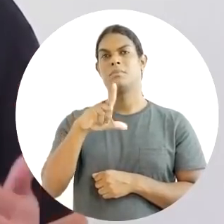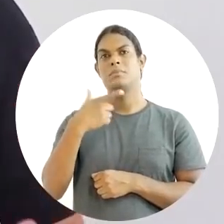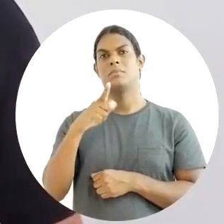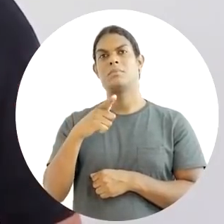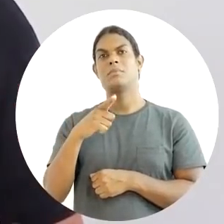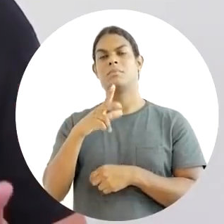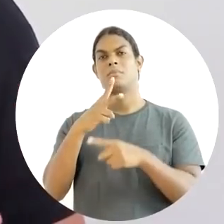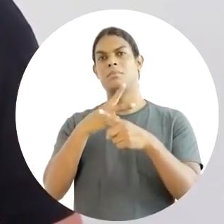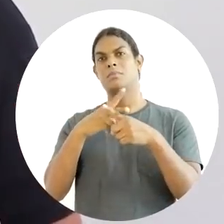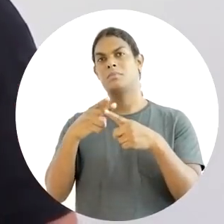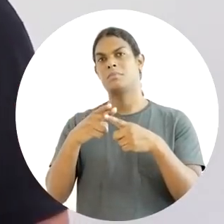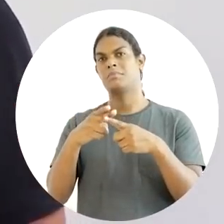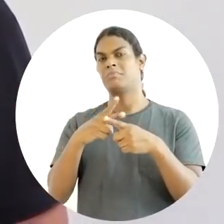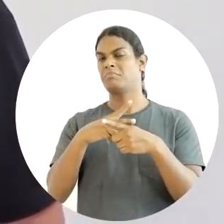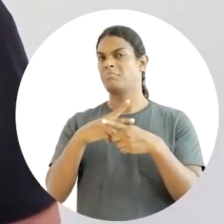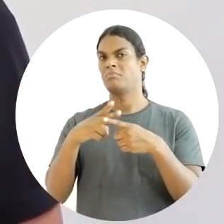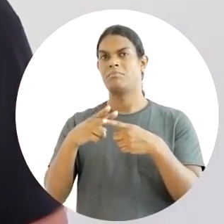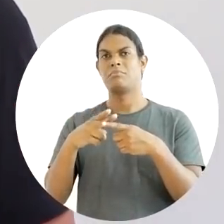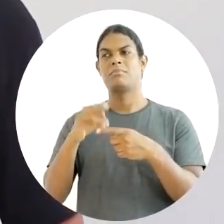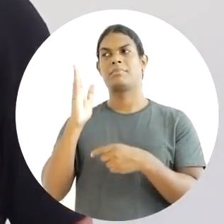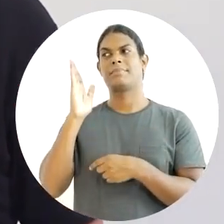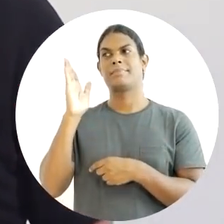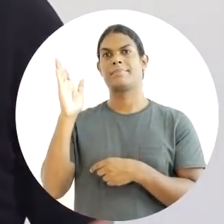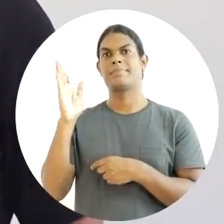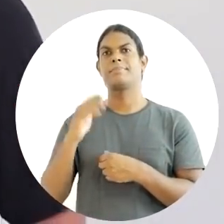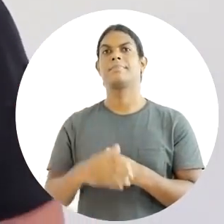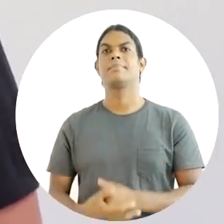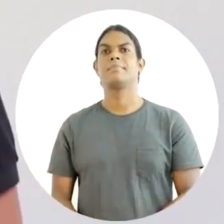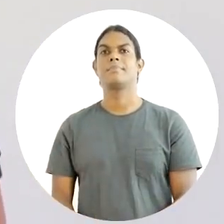aqui, powerless, sem poder. Ok?